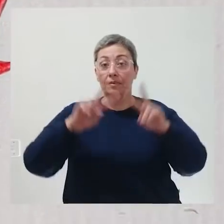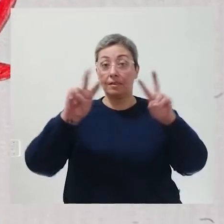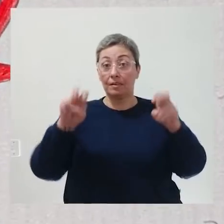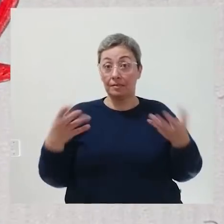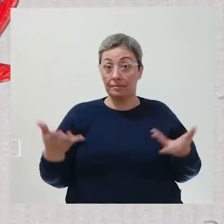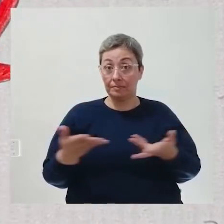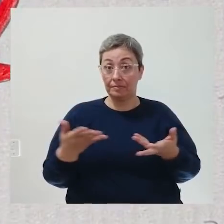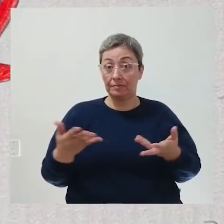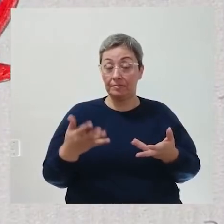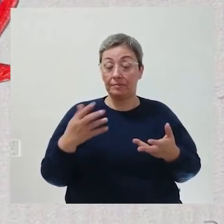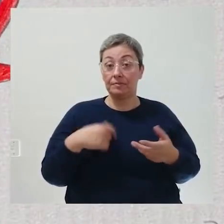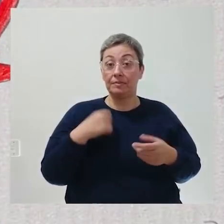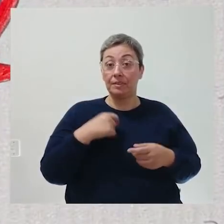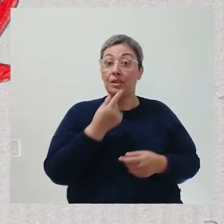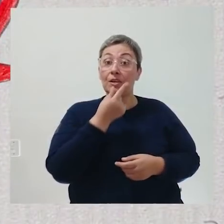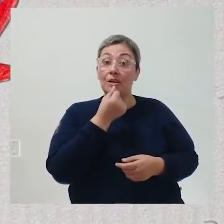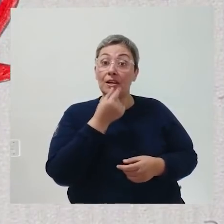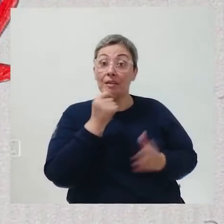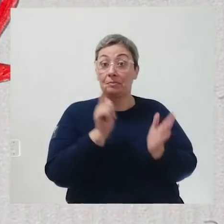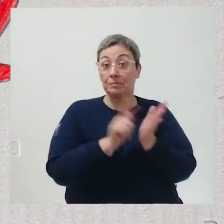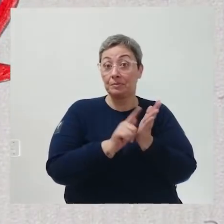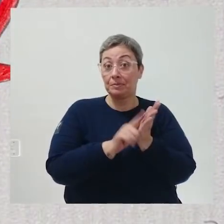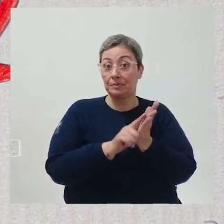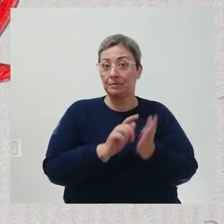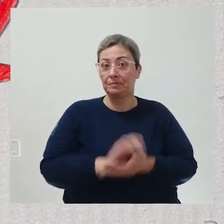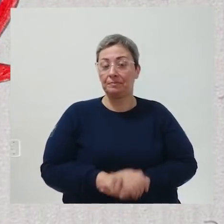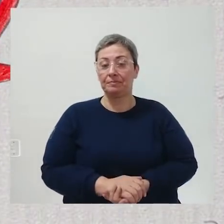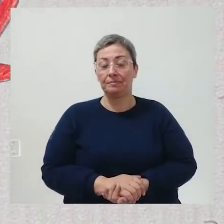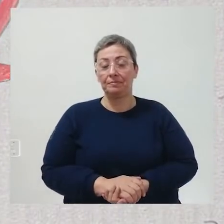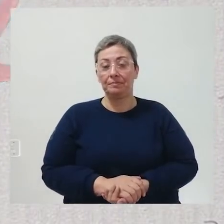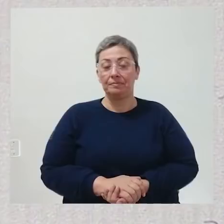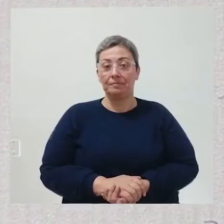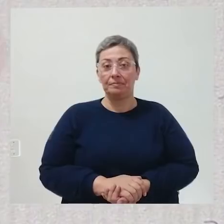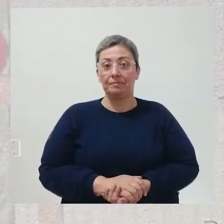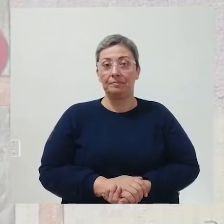Episódio de hoje, o lápis e o papel.